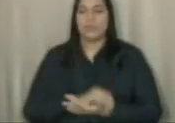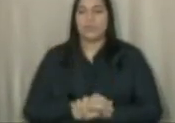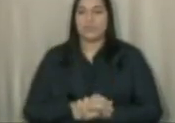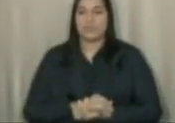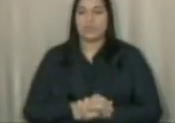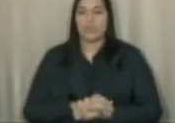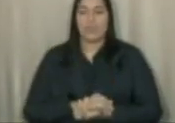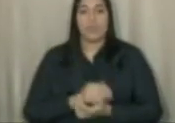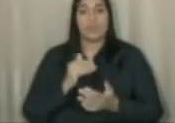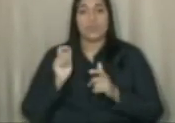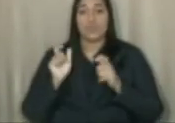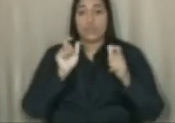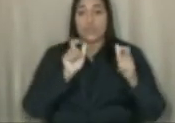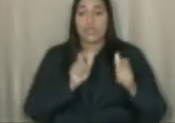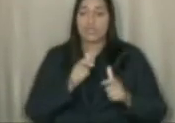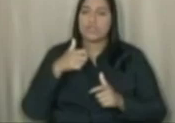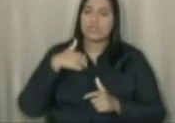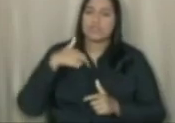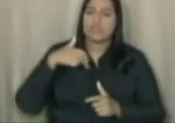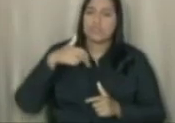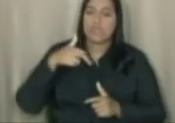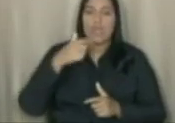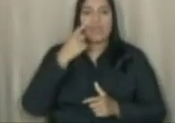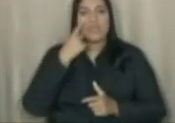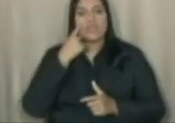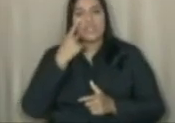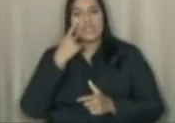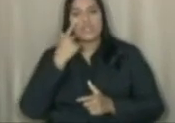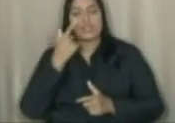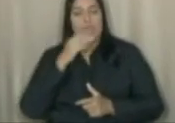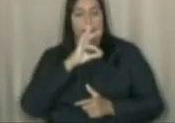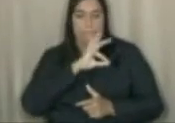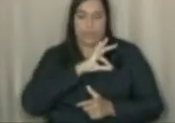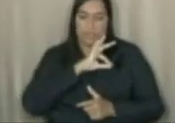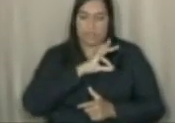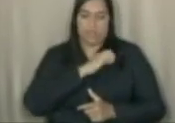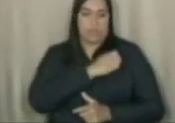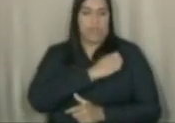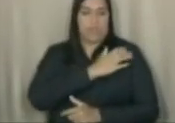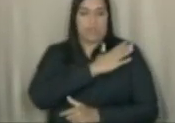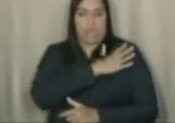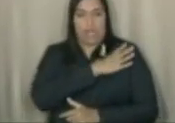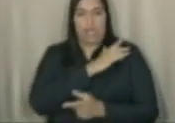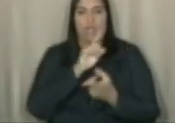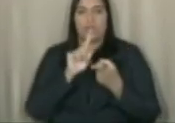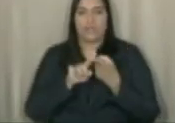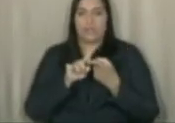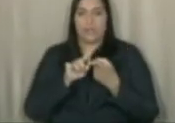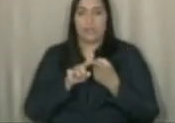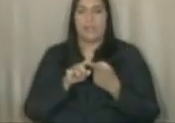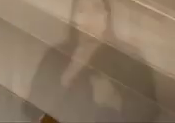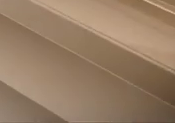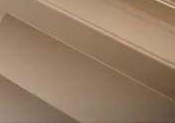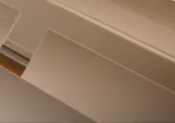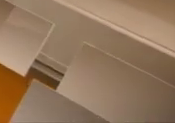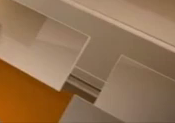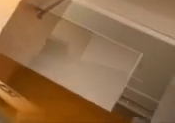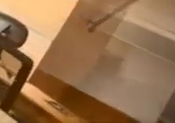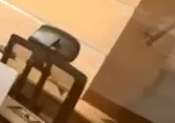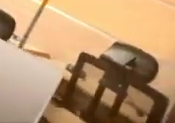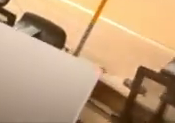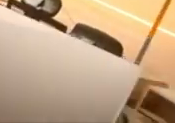andava no centro da cidade do Recife a gente via a polícia militar e a gente via também a guarda municipal